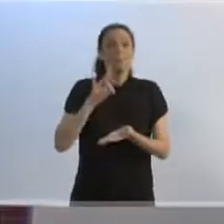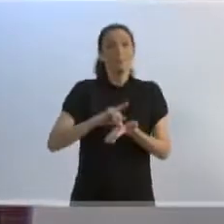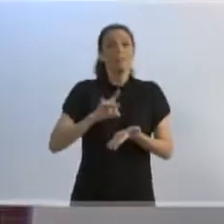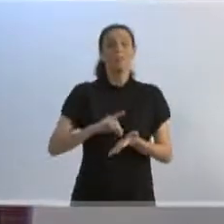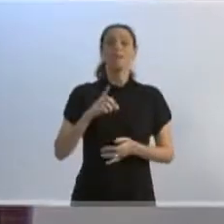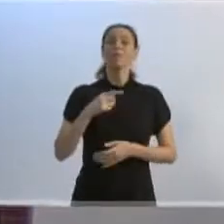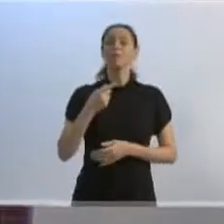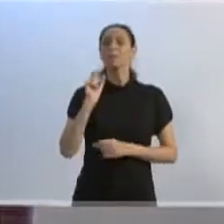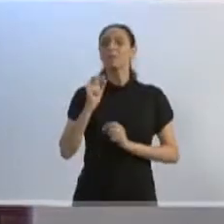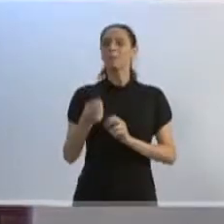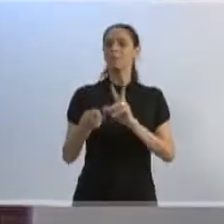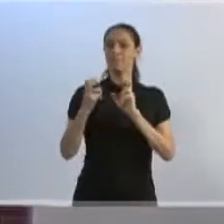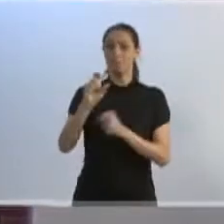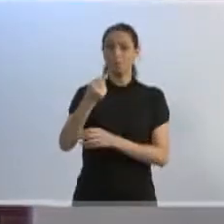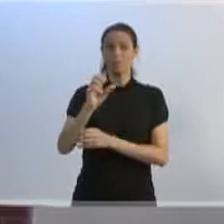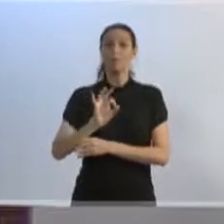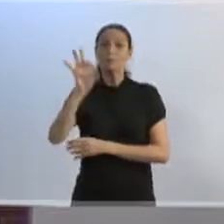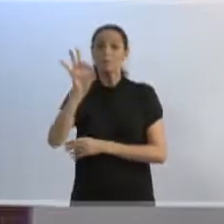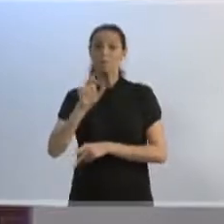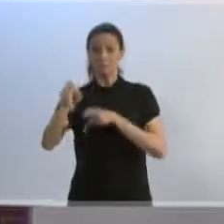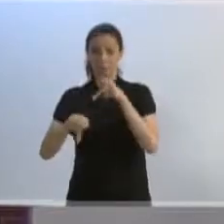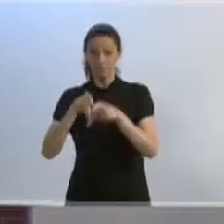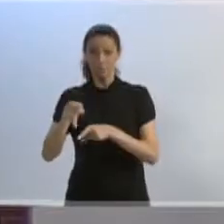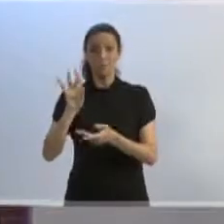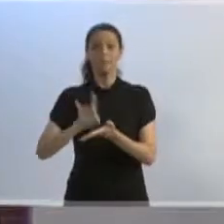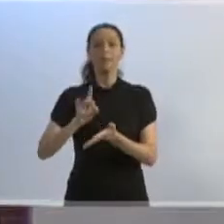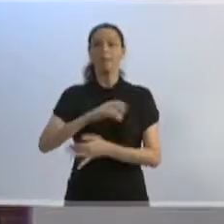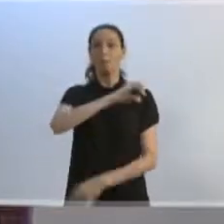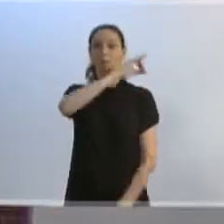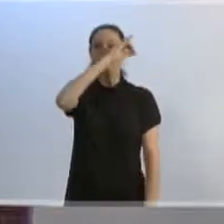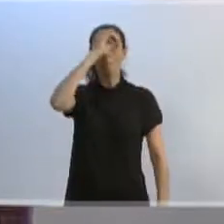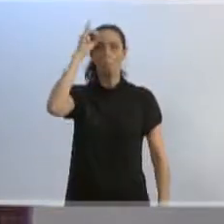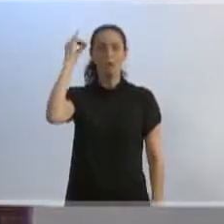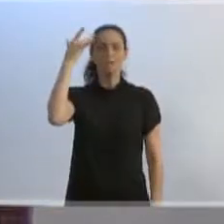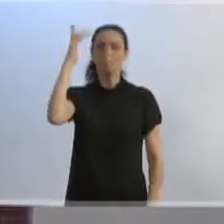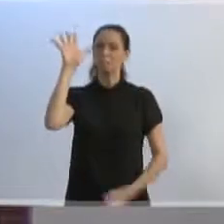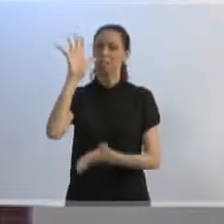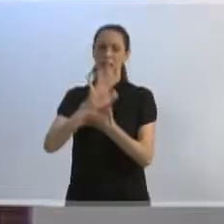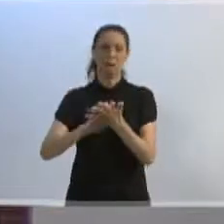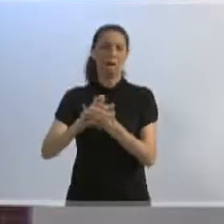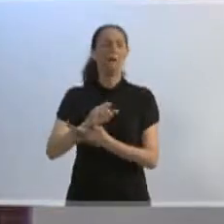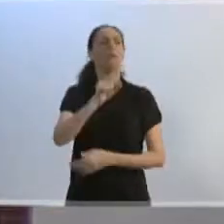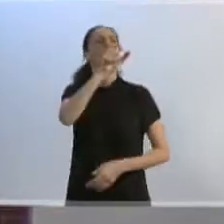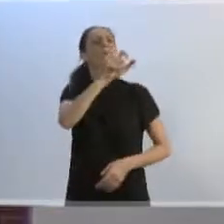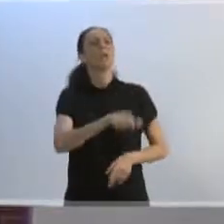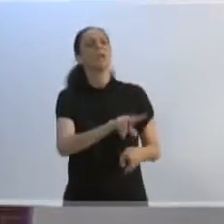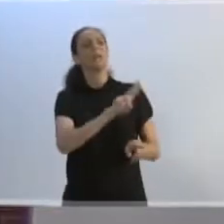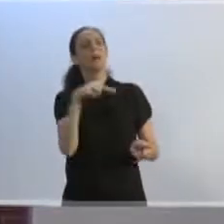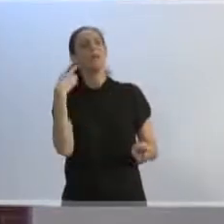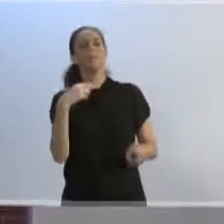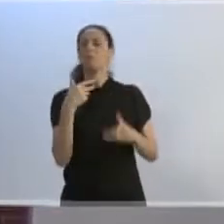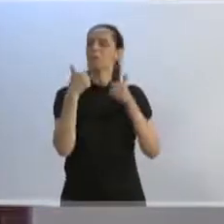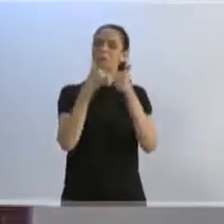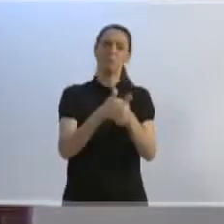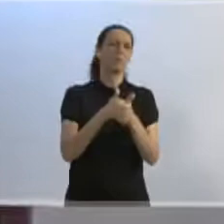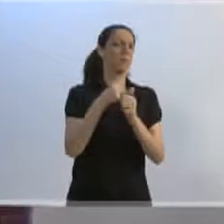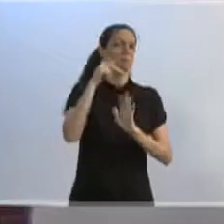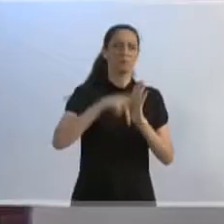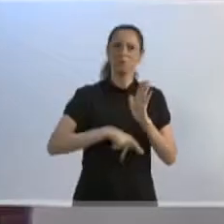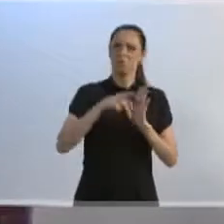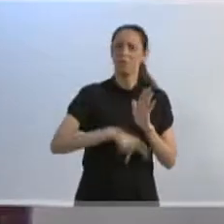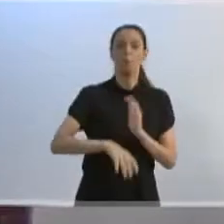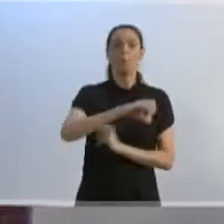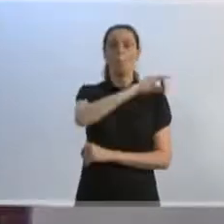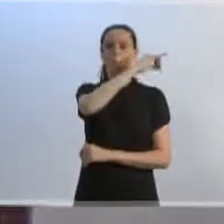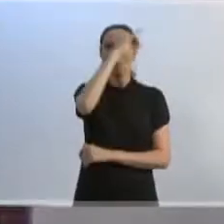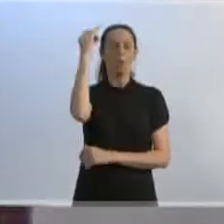muito claro, 80% da população é extremamente alienada, não sabe nada, não sabe quem são os vereadores, não acompanha projeto, não sabe